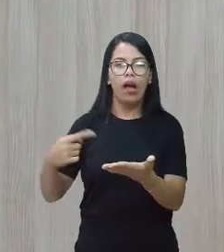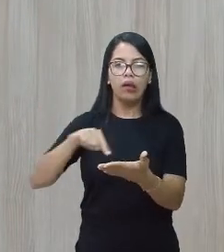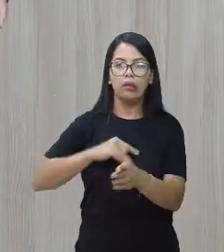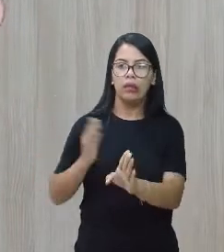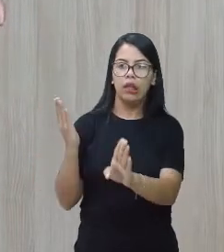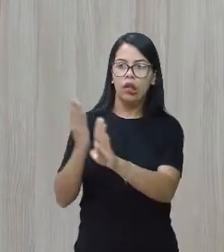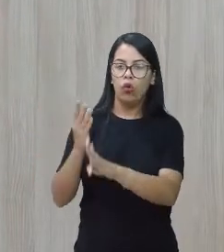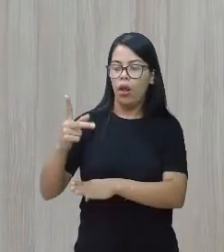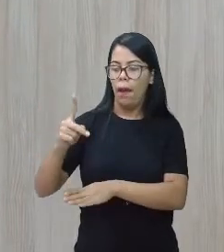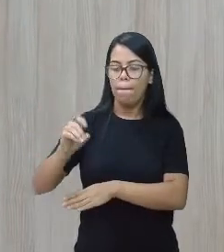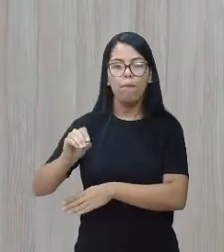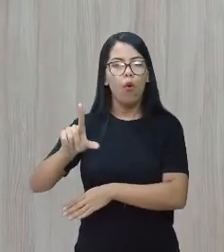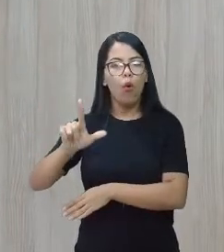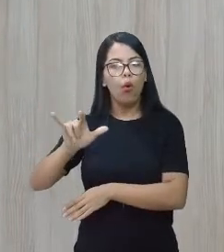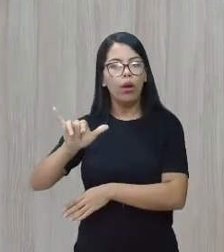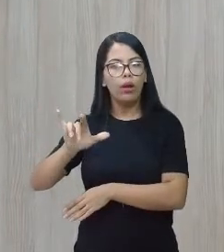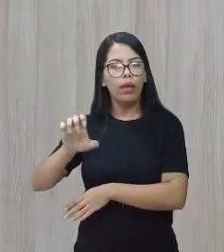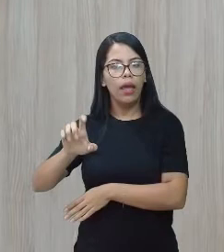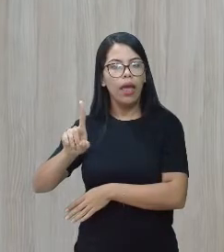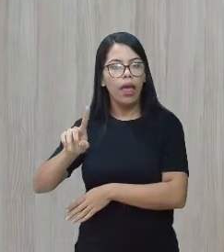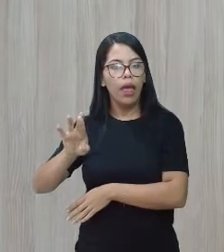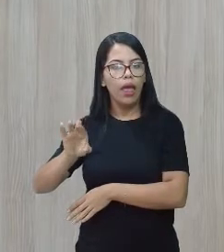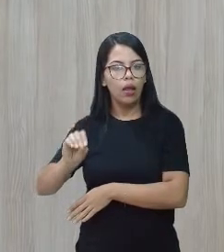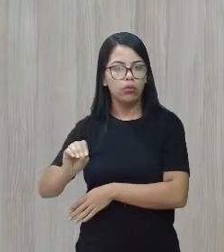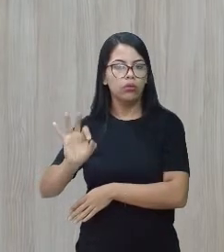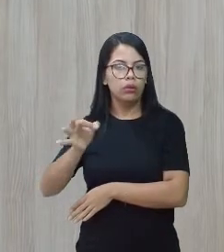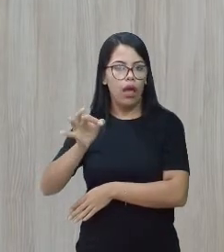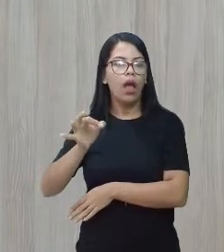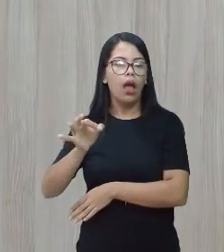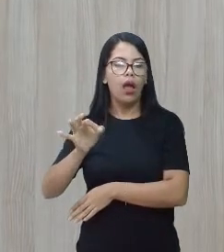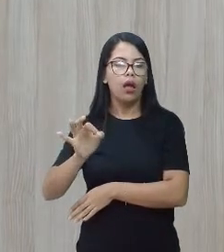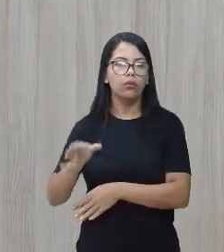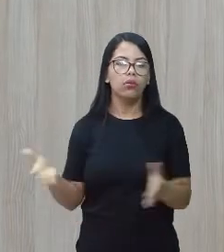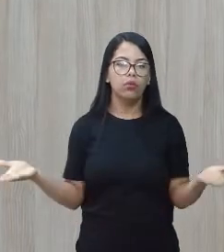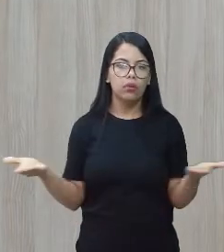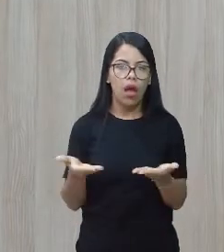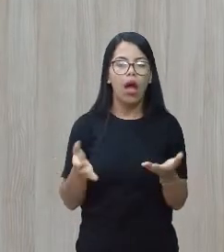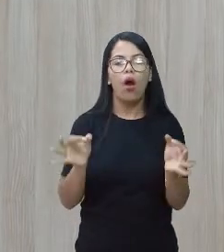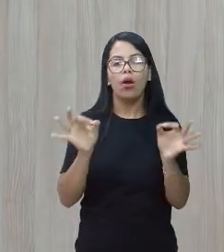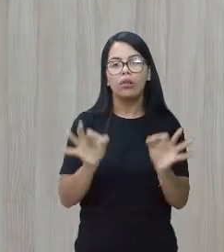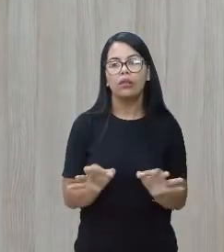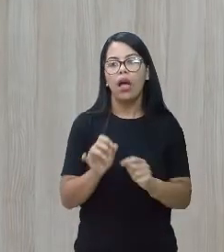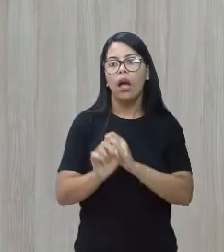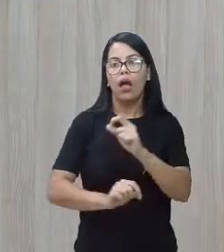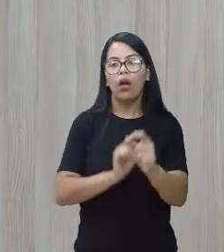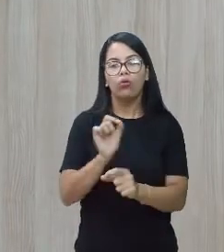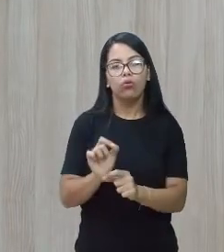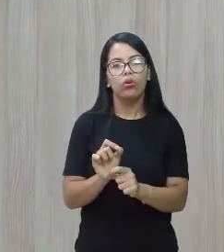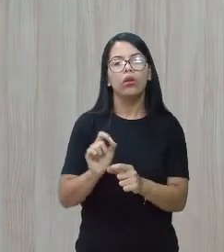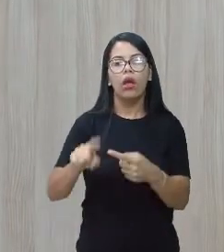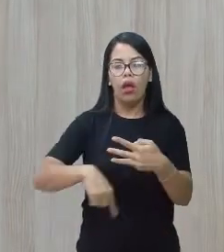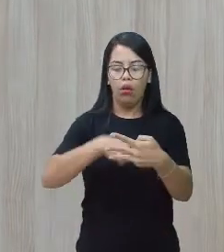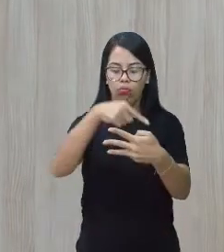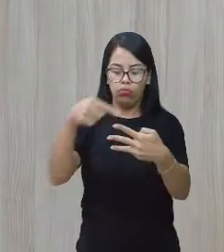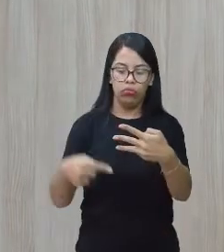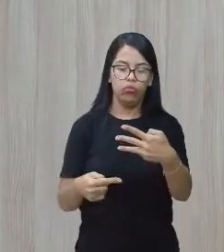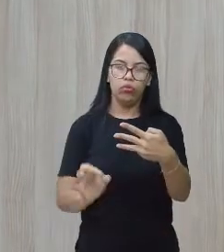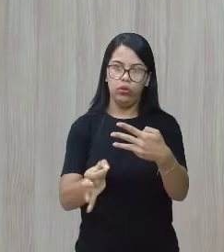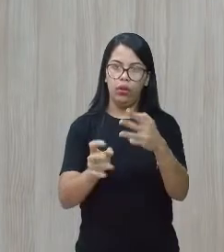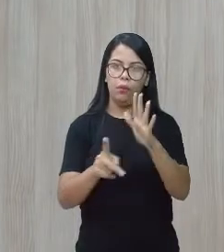o poliedro, tá bom? Então tá aí definido os vértices, faces e arestas, tá? De um